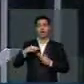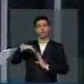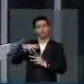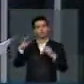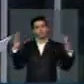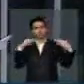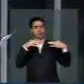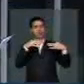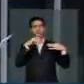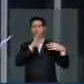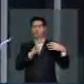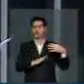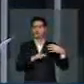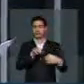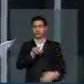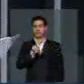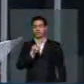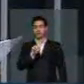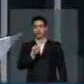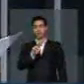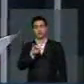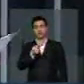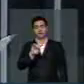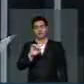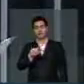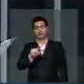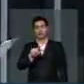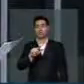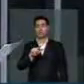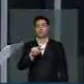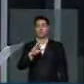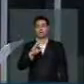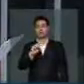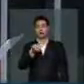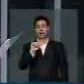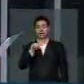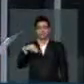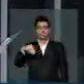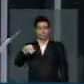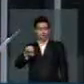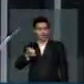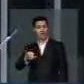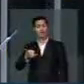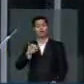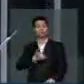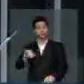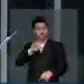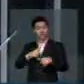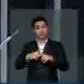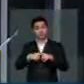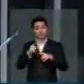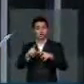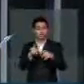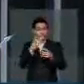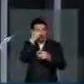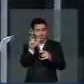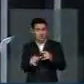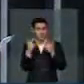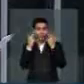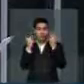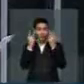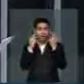Dorival caime é importante porque foi um cidadão comum de uma família tipicamente